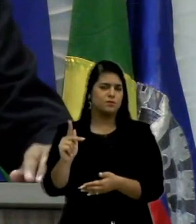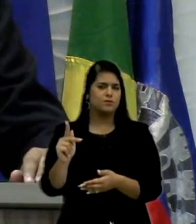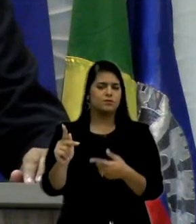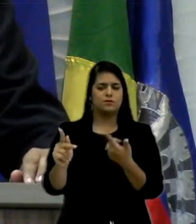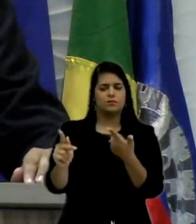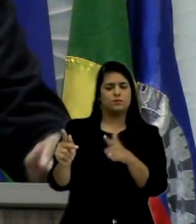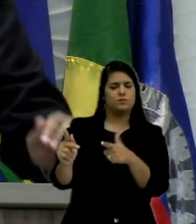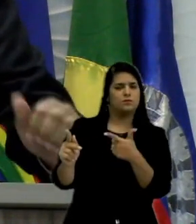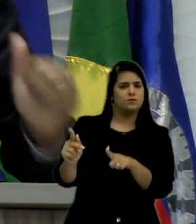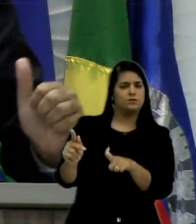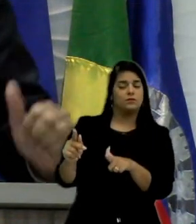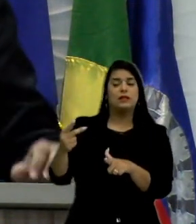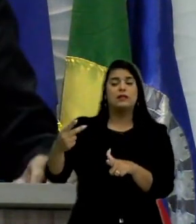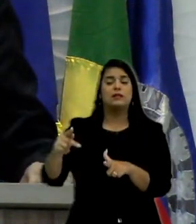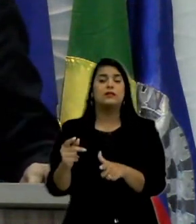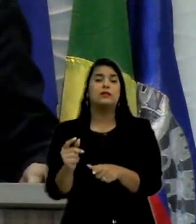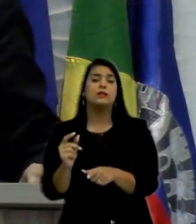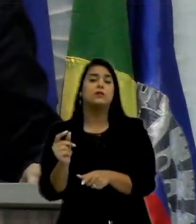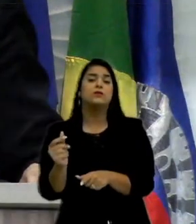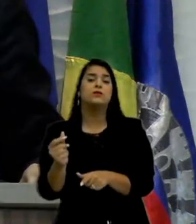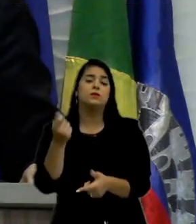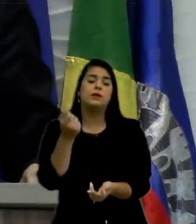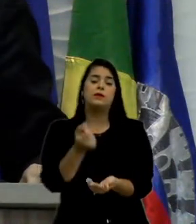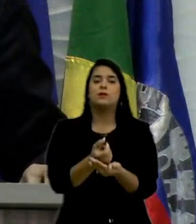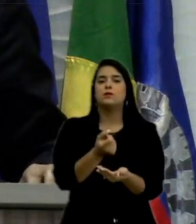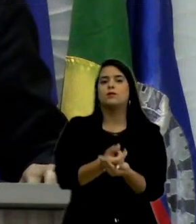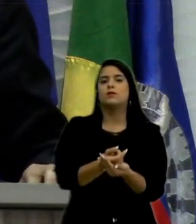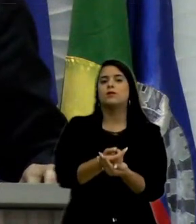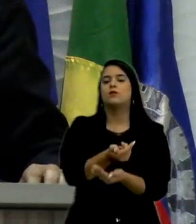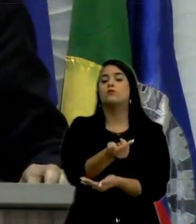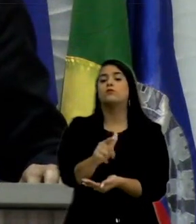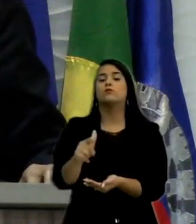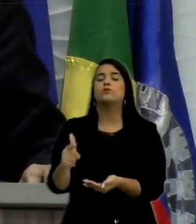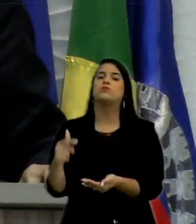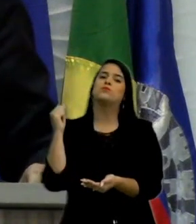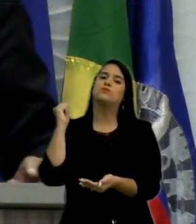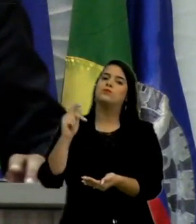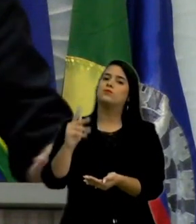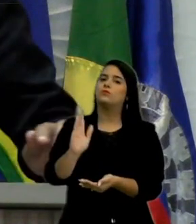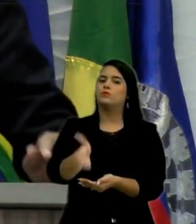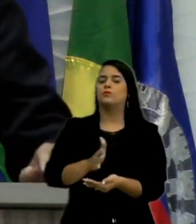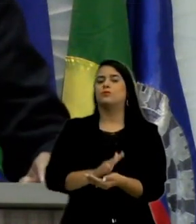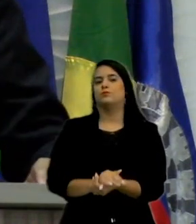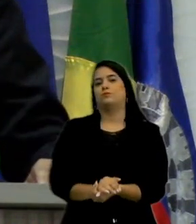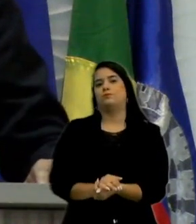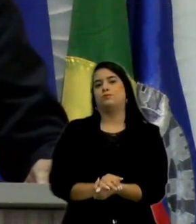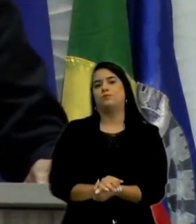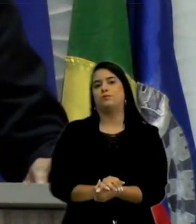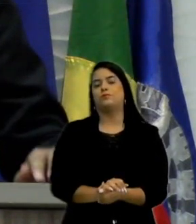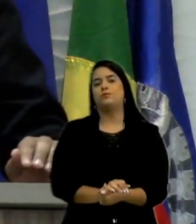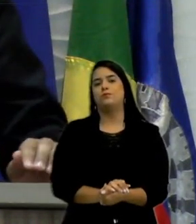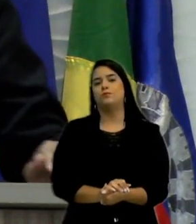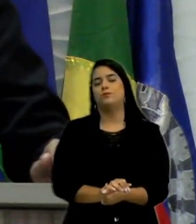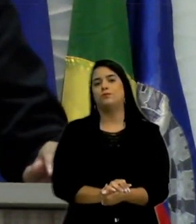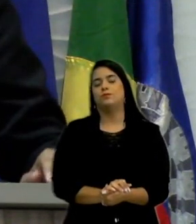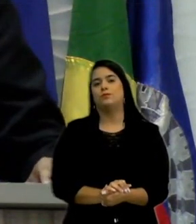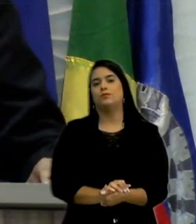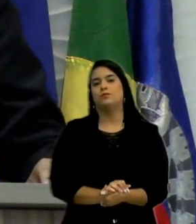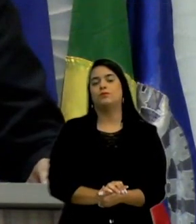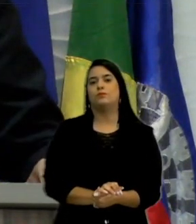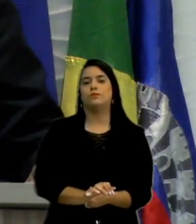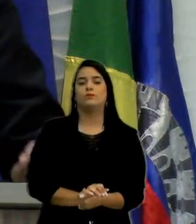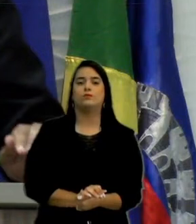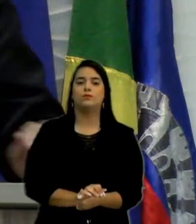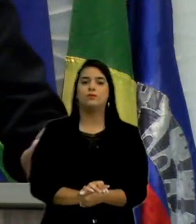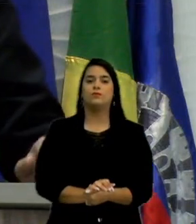seu recurso paga os que estão aposentados. Então, não se está aí